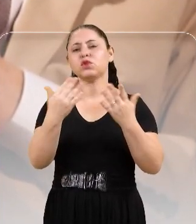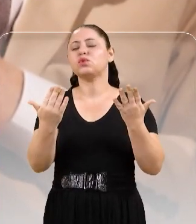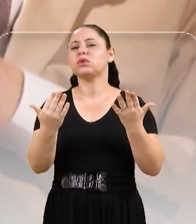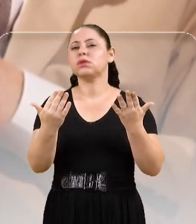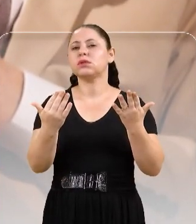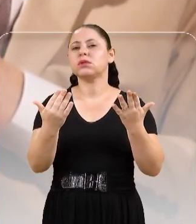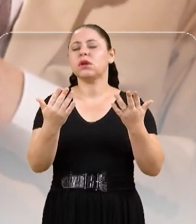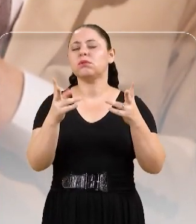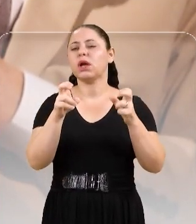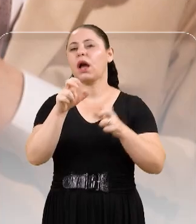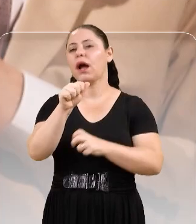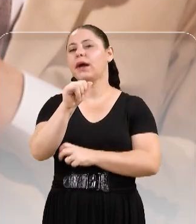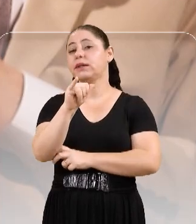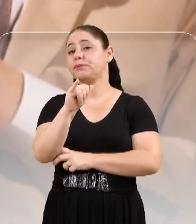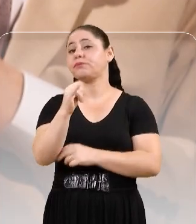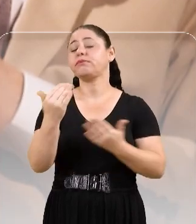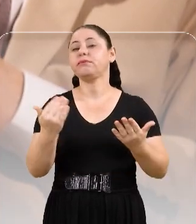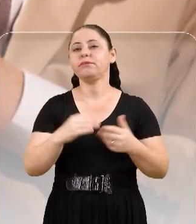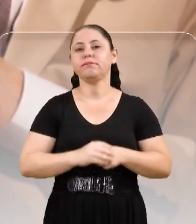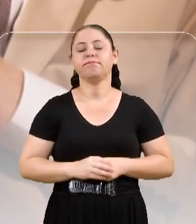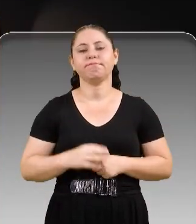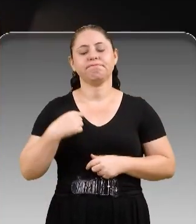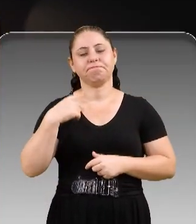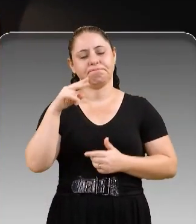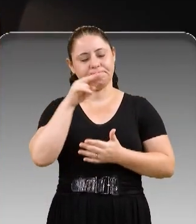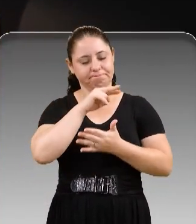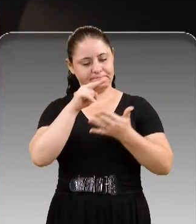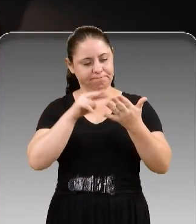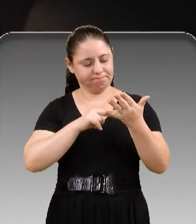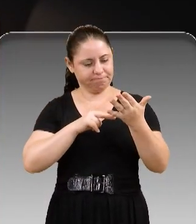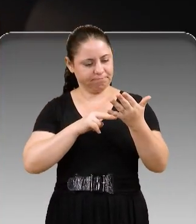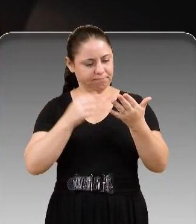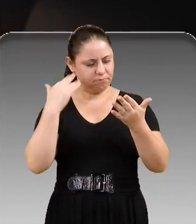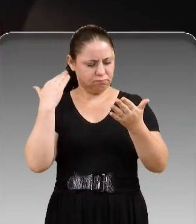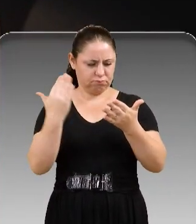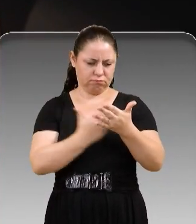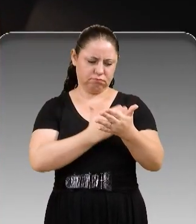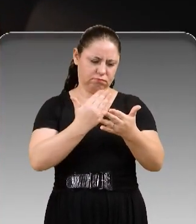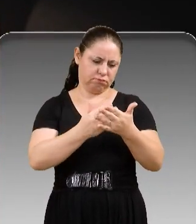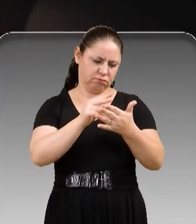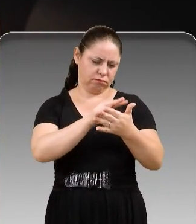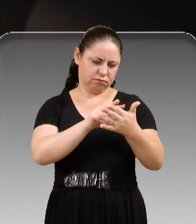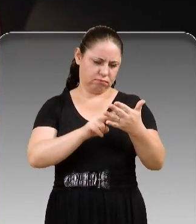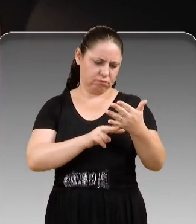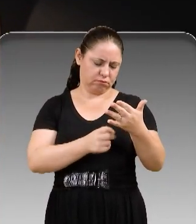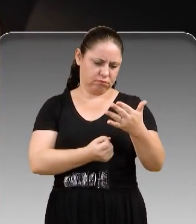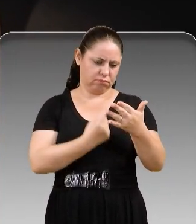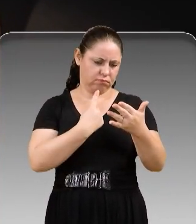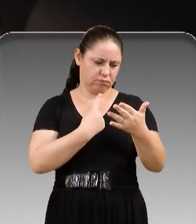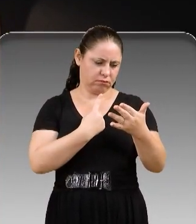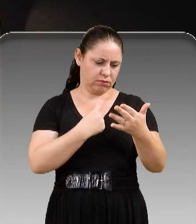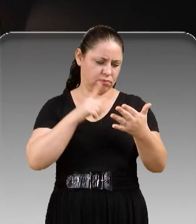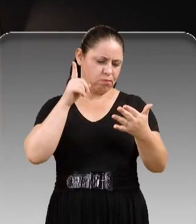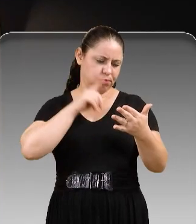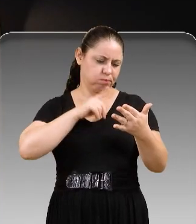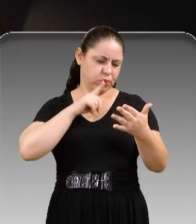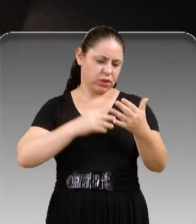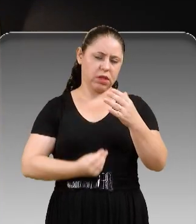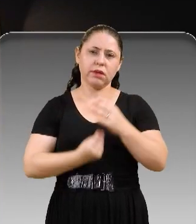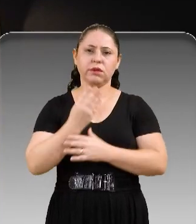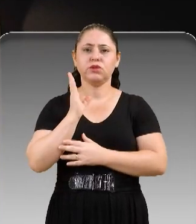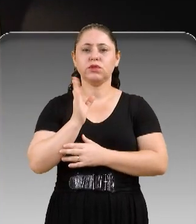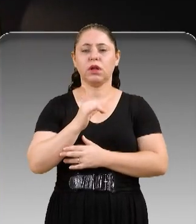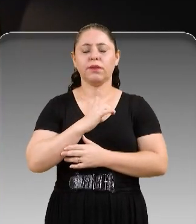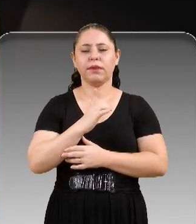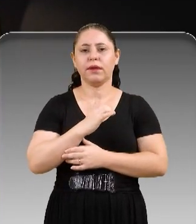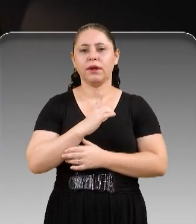suas impressões a respeito da inteligência artificial. Eu estava lendo um artigo ontem que nos Estados Unidos